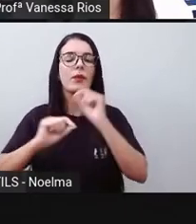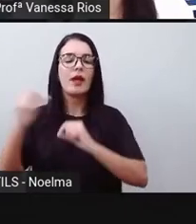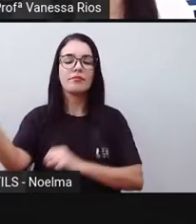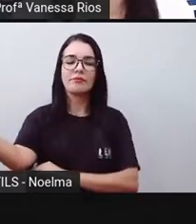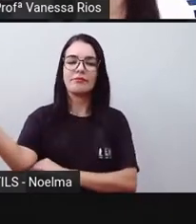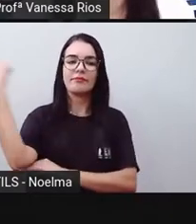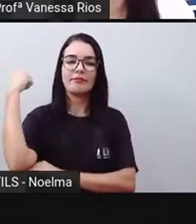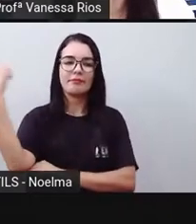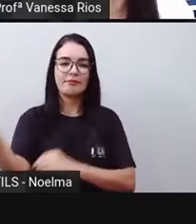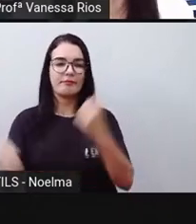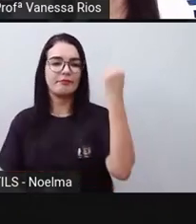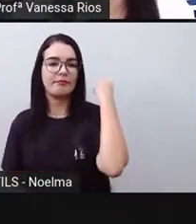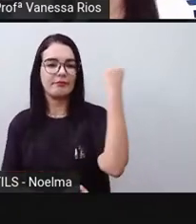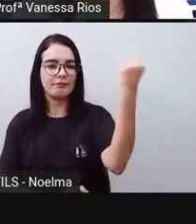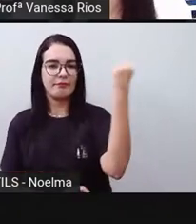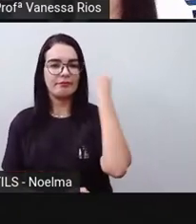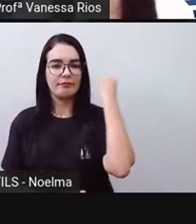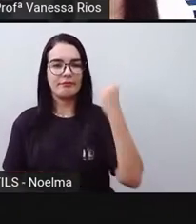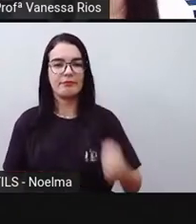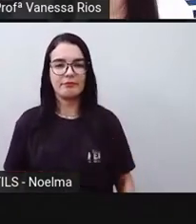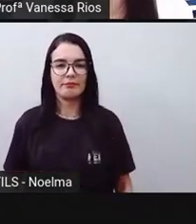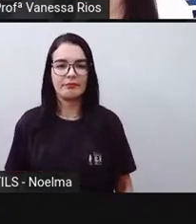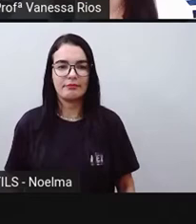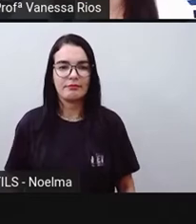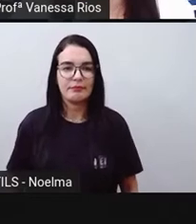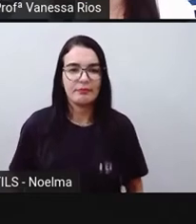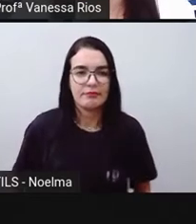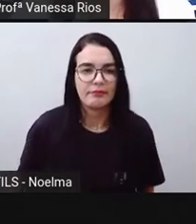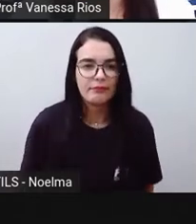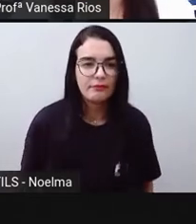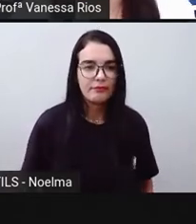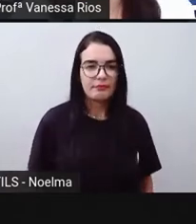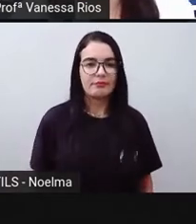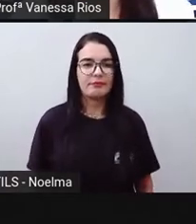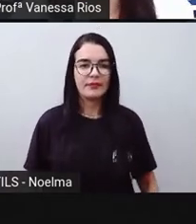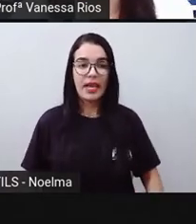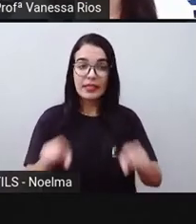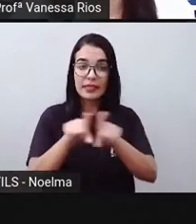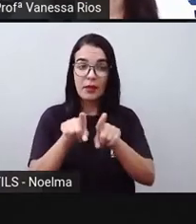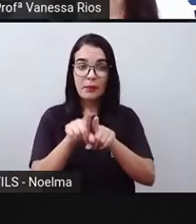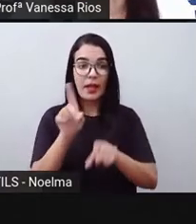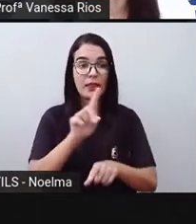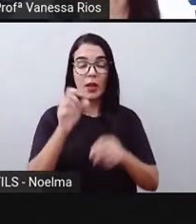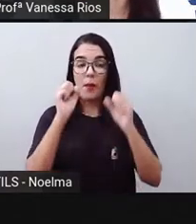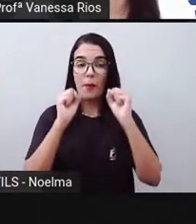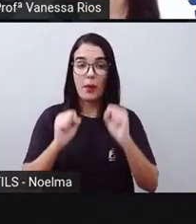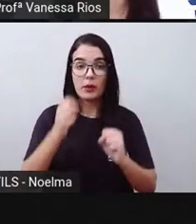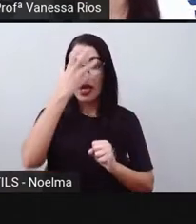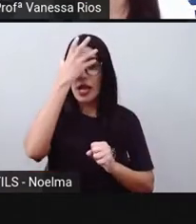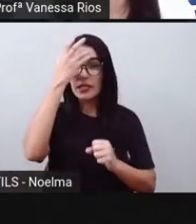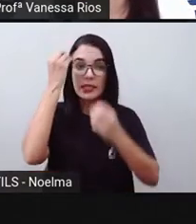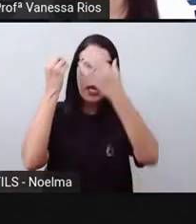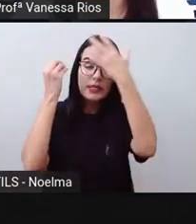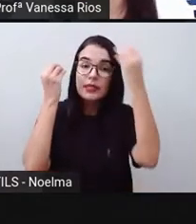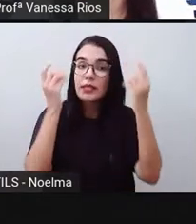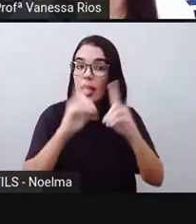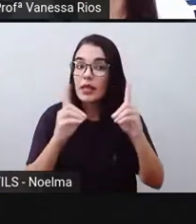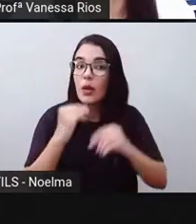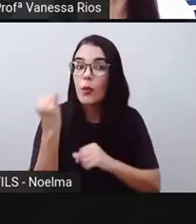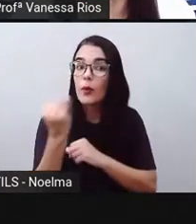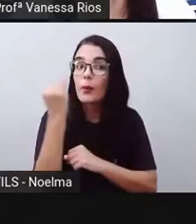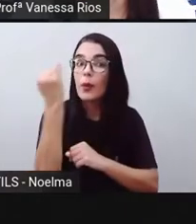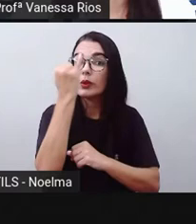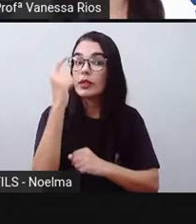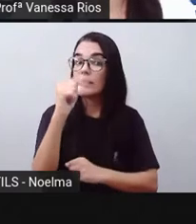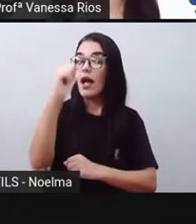praticam exercícios. Além disso, a gente não pode esquecer a importância da ingestão de